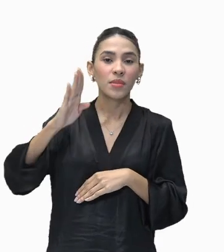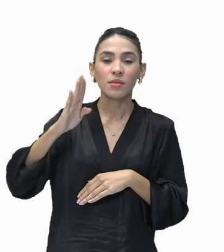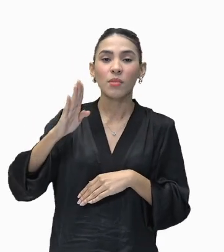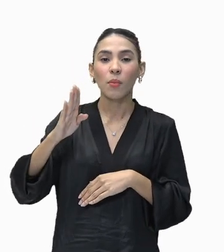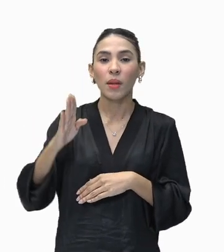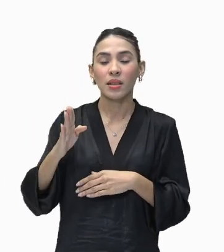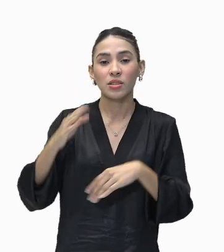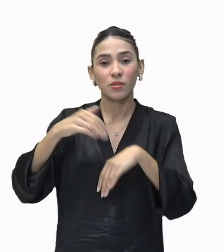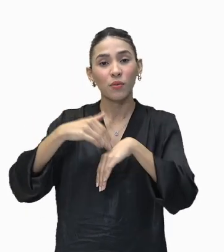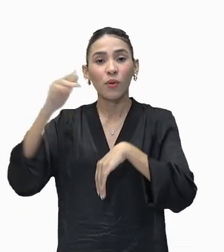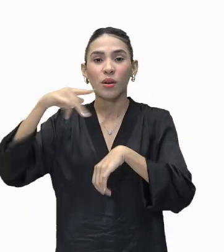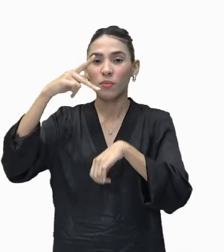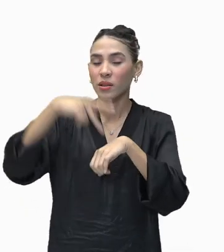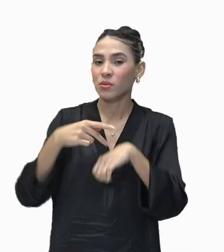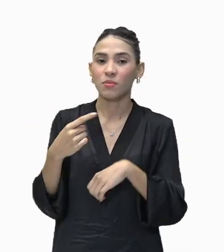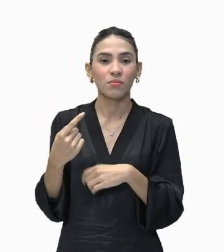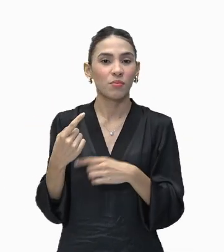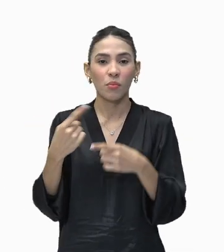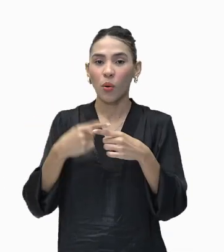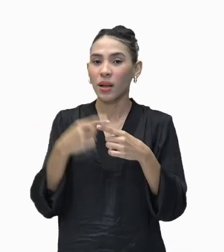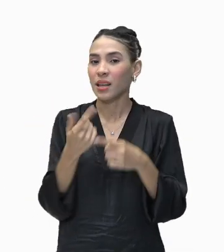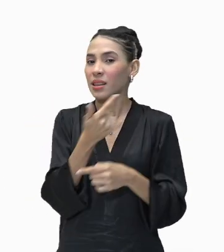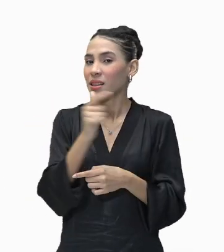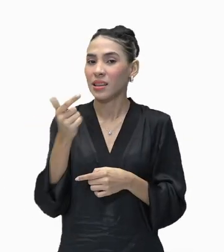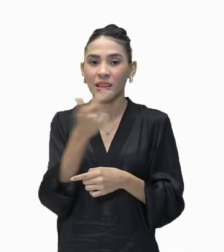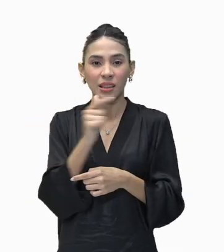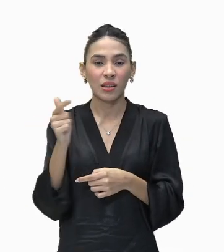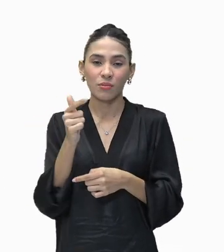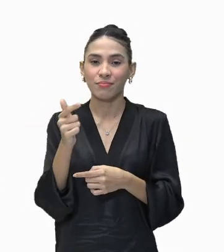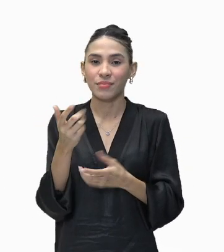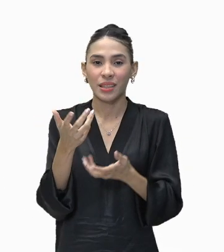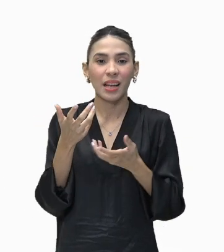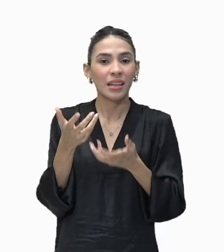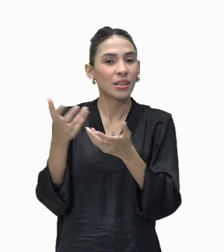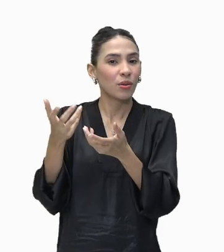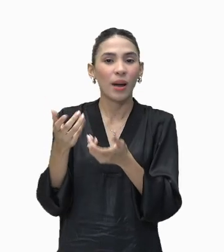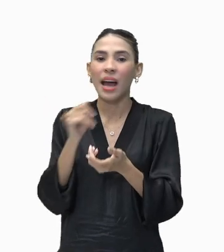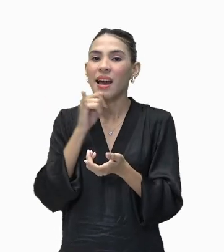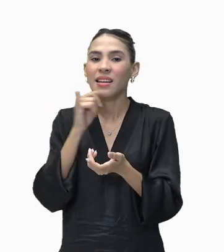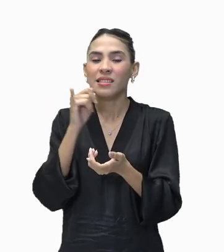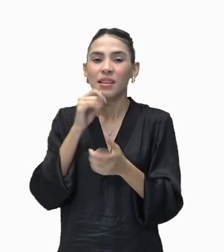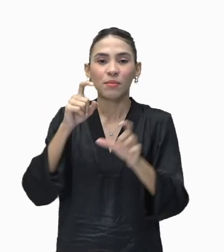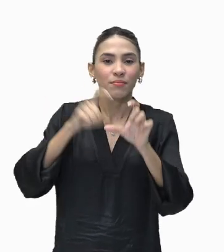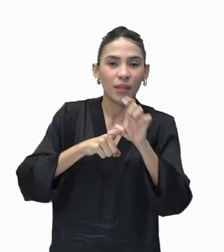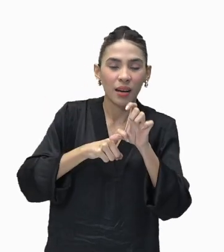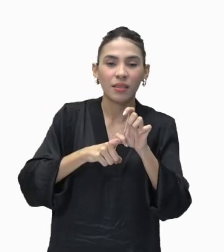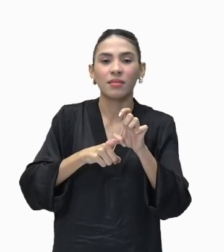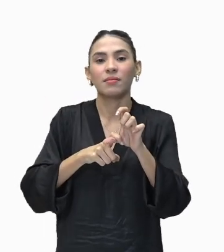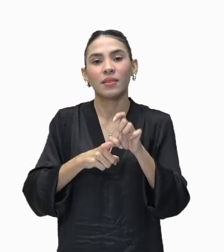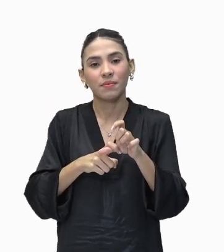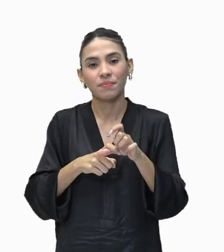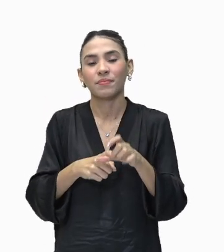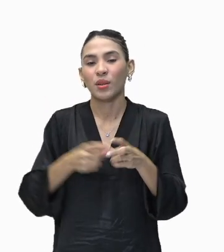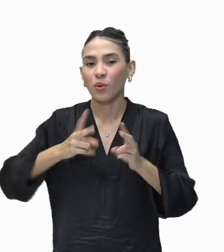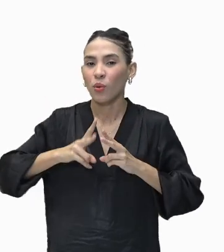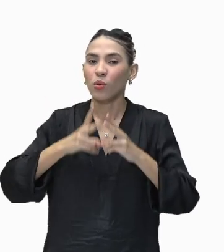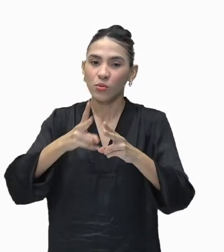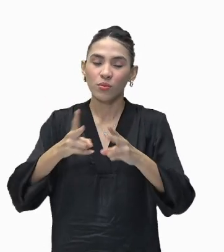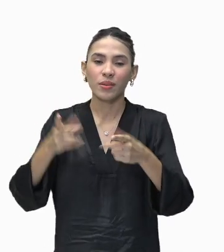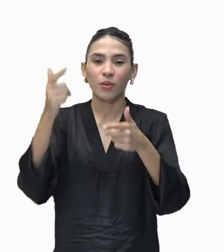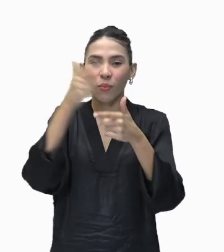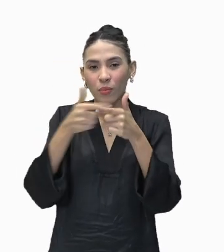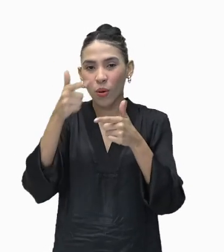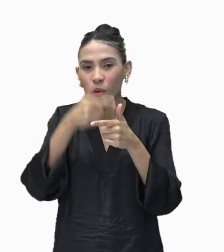importação, porque não queriam contrair dívidas, né, e se contaminar ainda mais com essa crise que estava